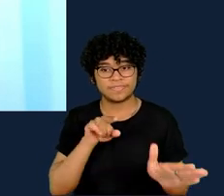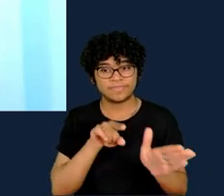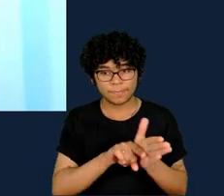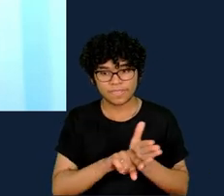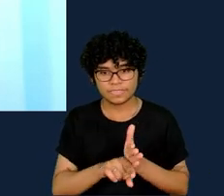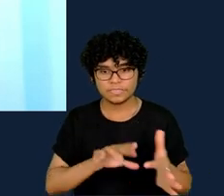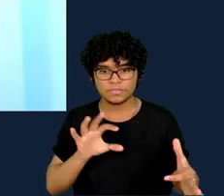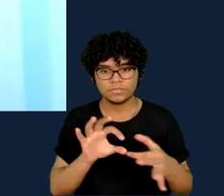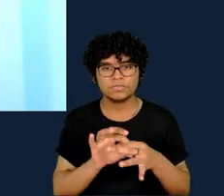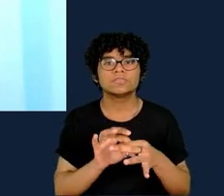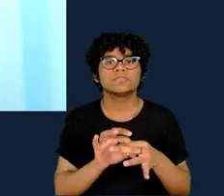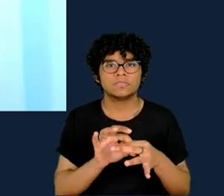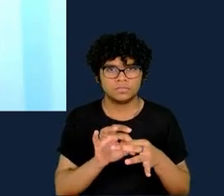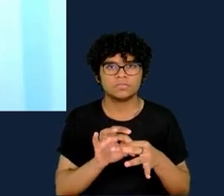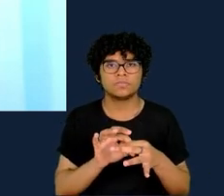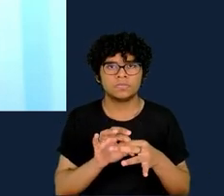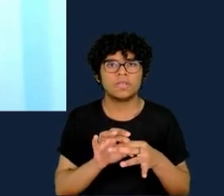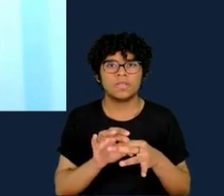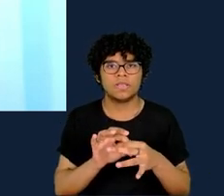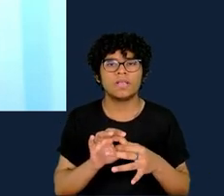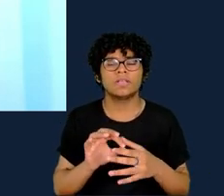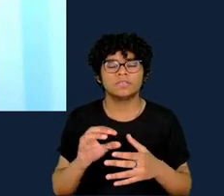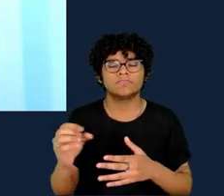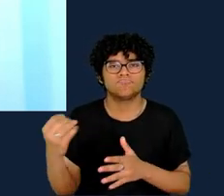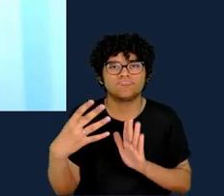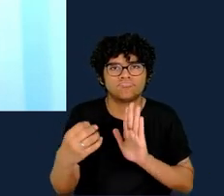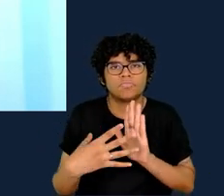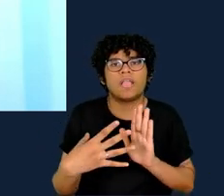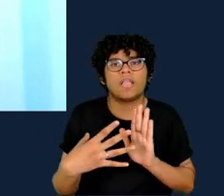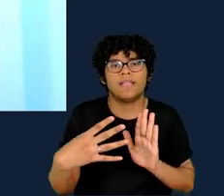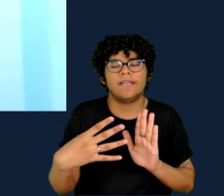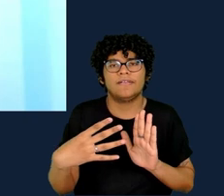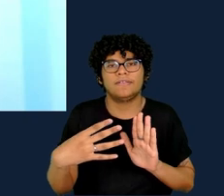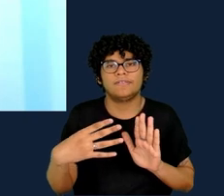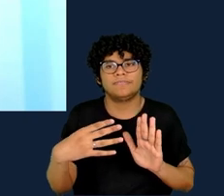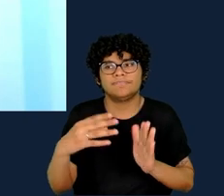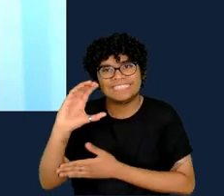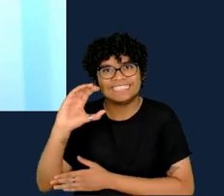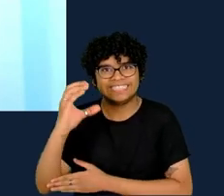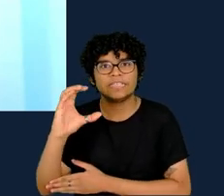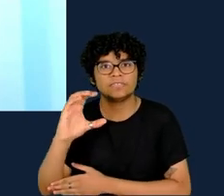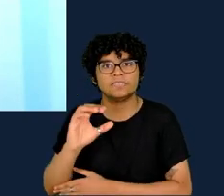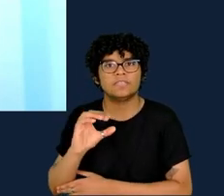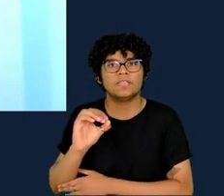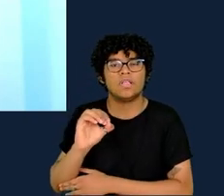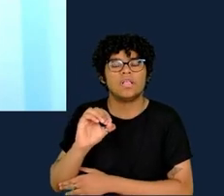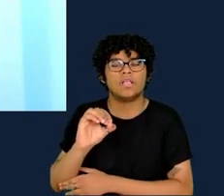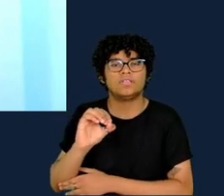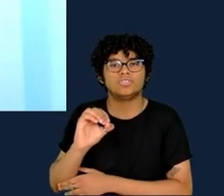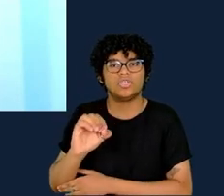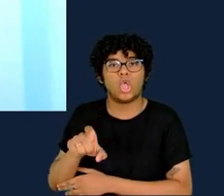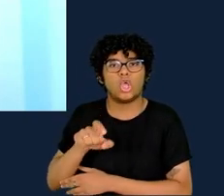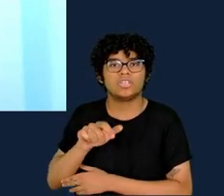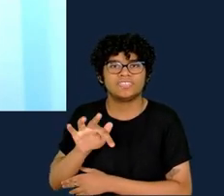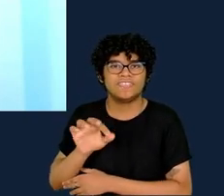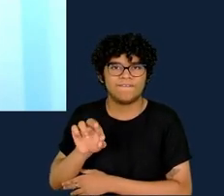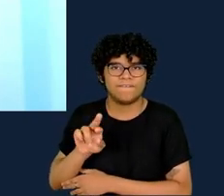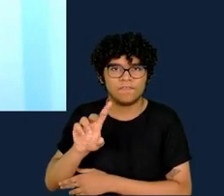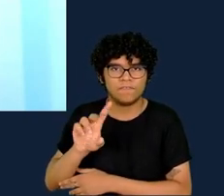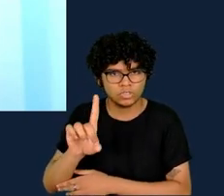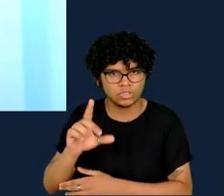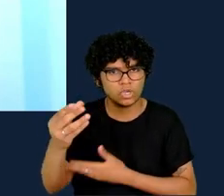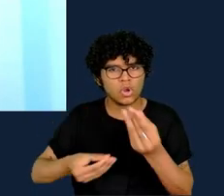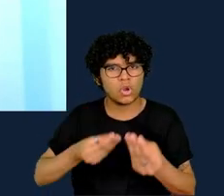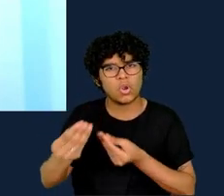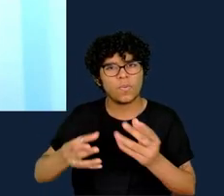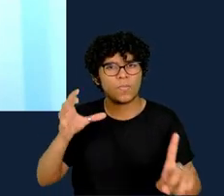Demografia e Ecologia da Universidade de Washington. Seu interesse de pesquisa atual diz respeito ao impacto neurobiológico das rápidas